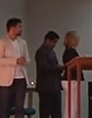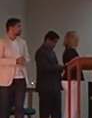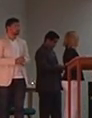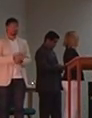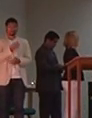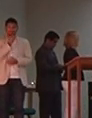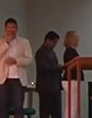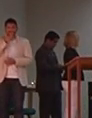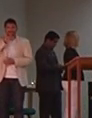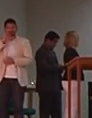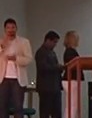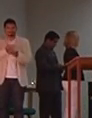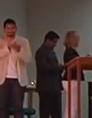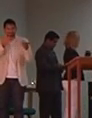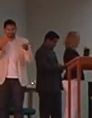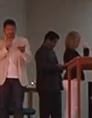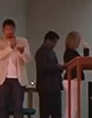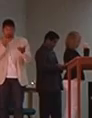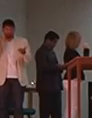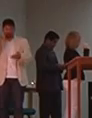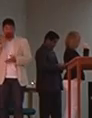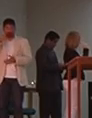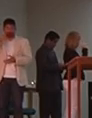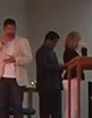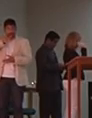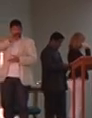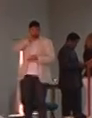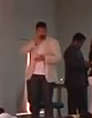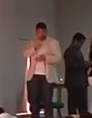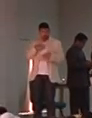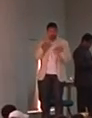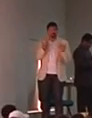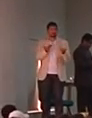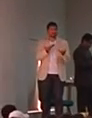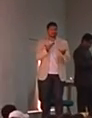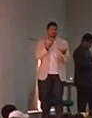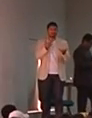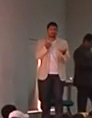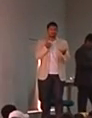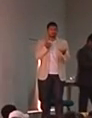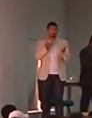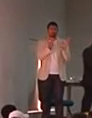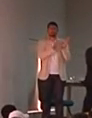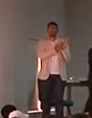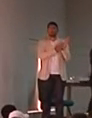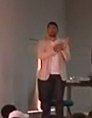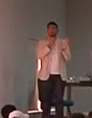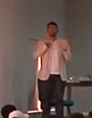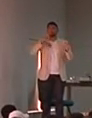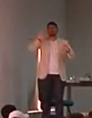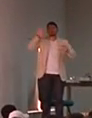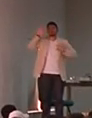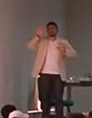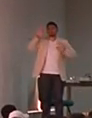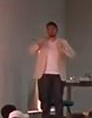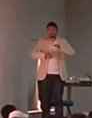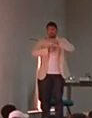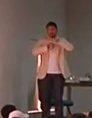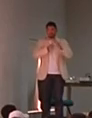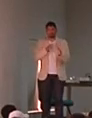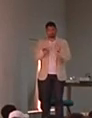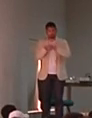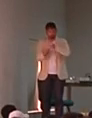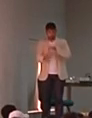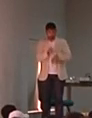Bom dia, gente. Meu nome é Anália. Eu estou propondo a minha candidatura a reitora do Instituto Federal